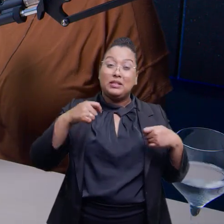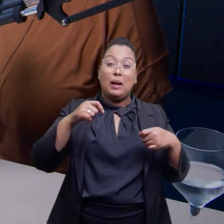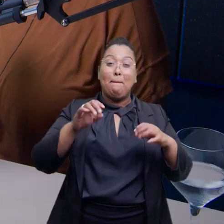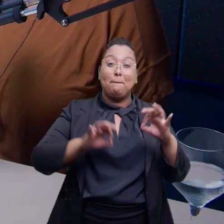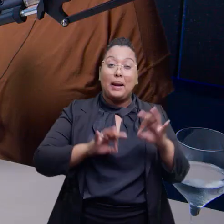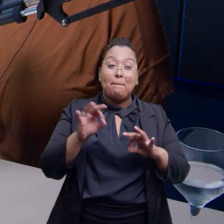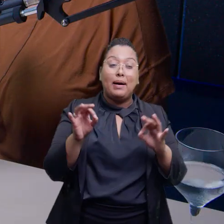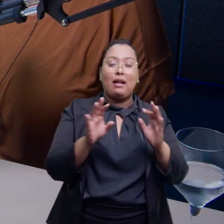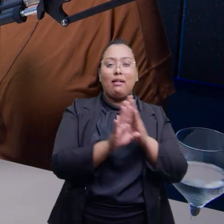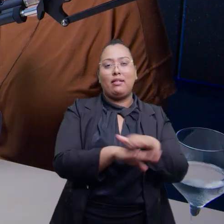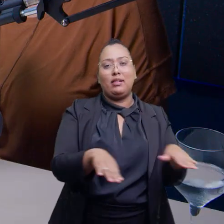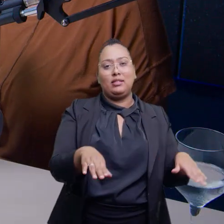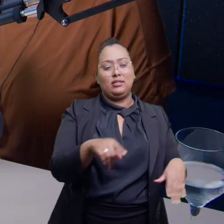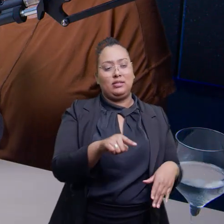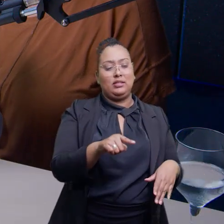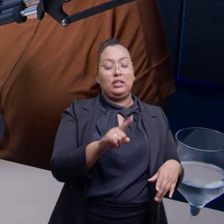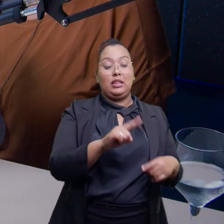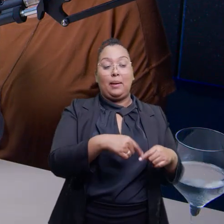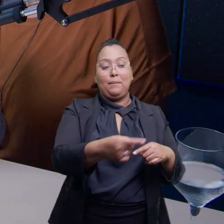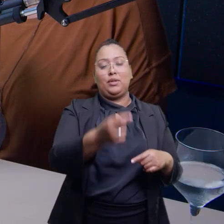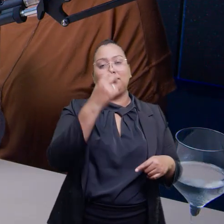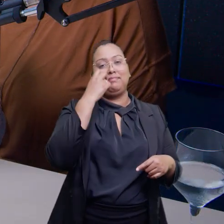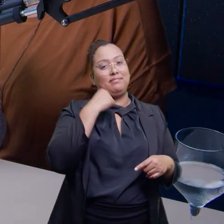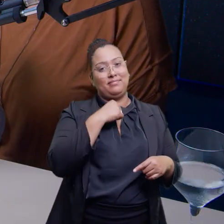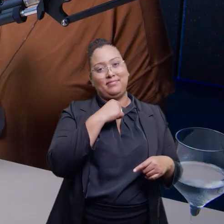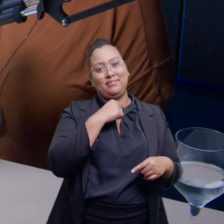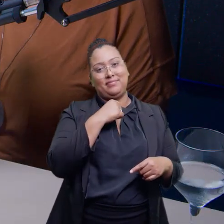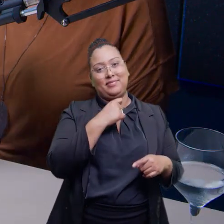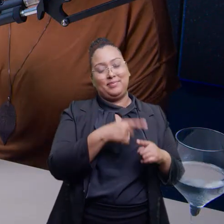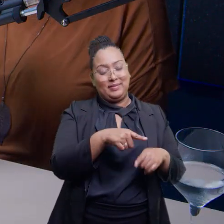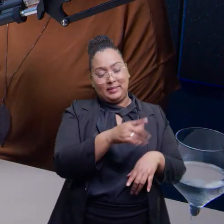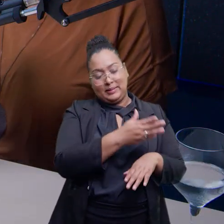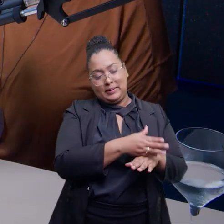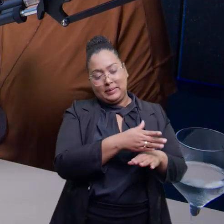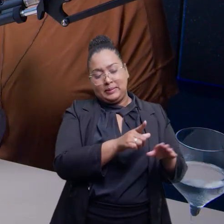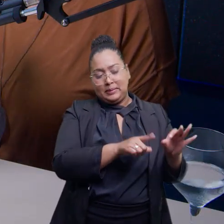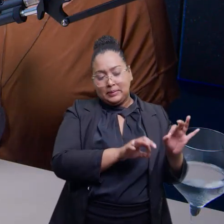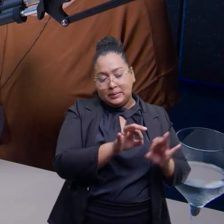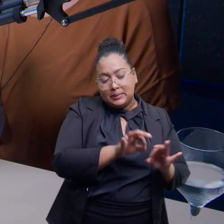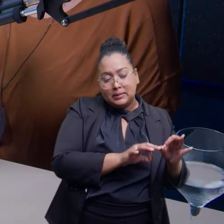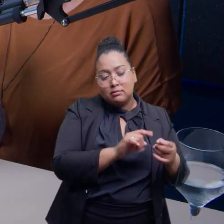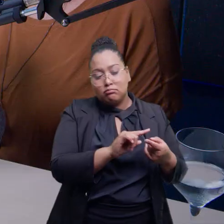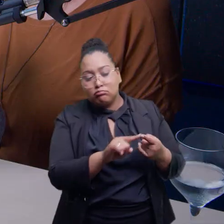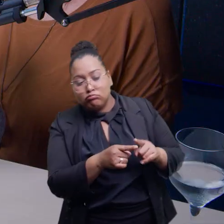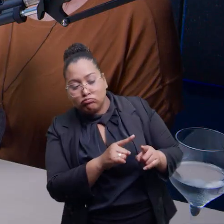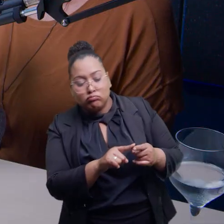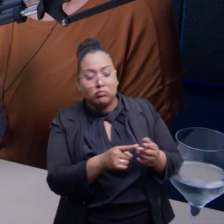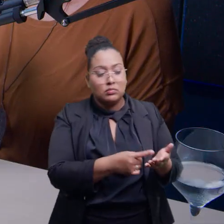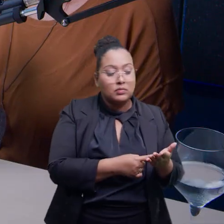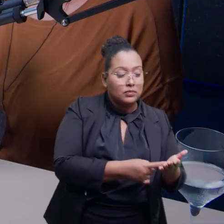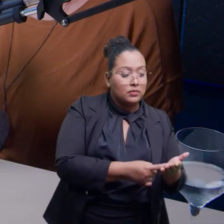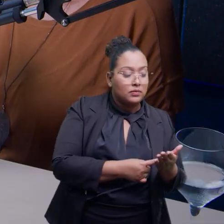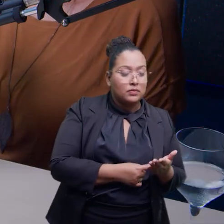precisa preparar a criança e o adolescente para ser adotado, e é através dessa preparação da criança e do adolescente, né, vamos voltar